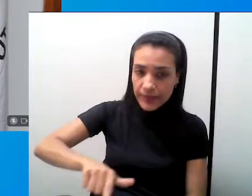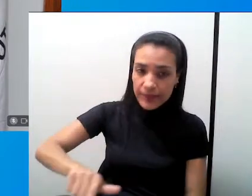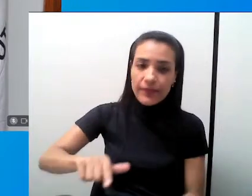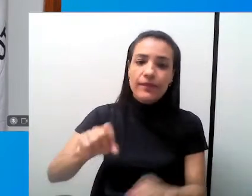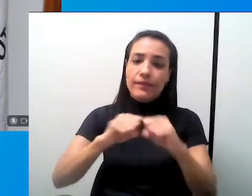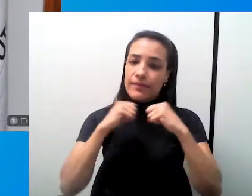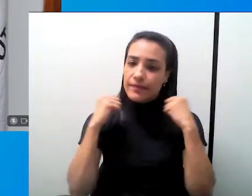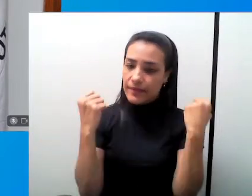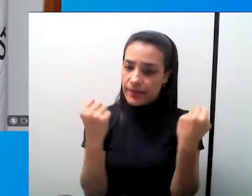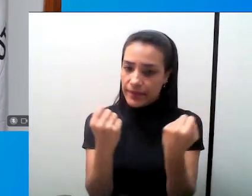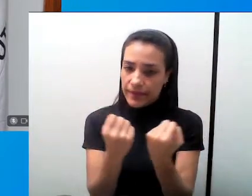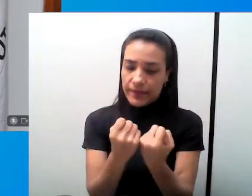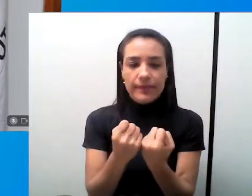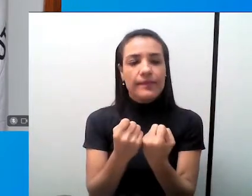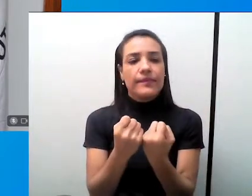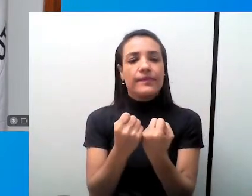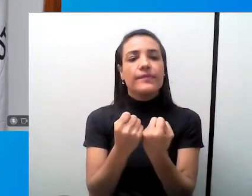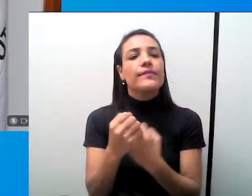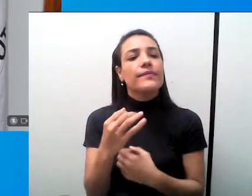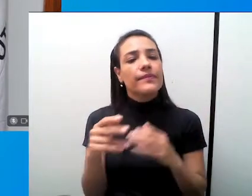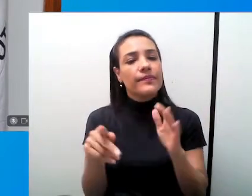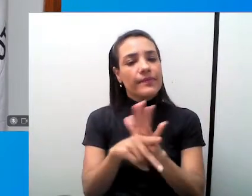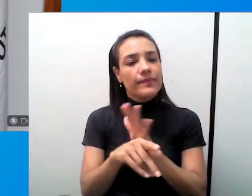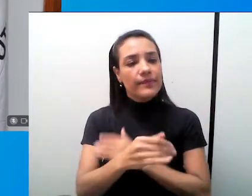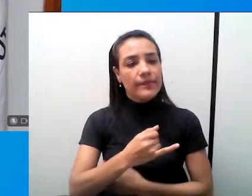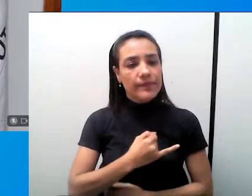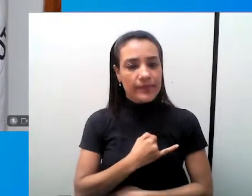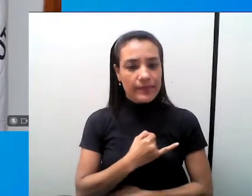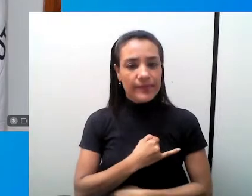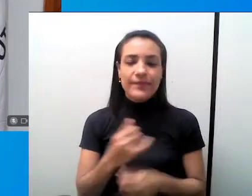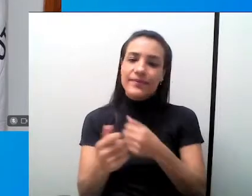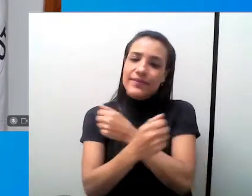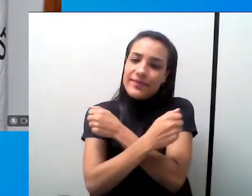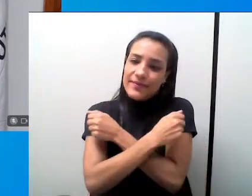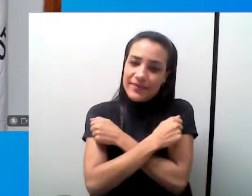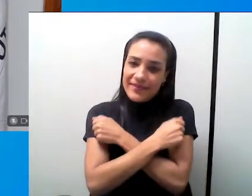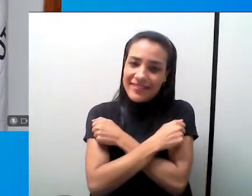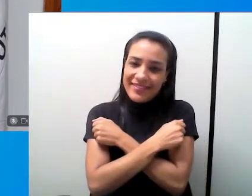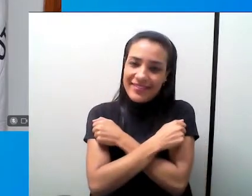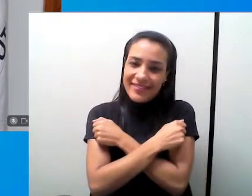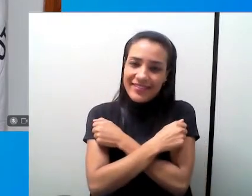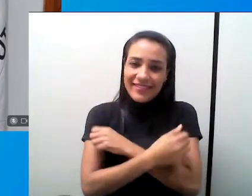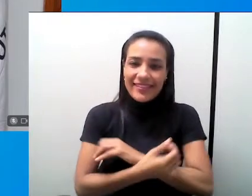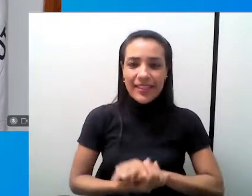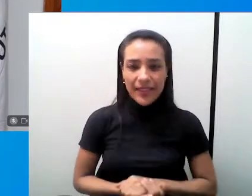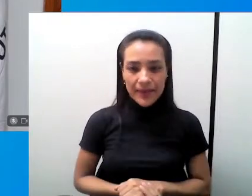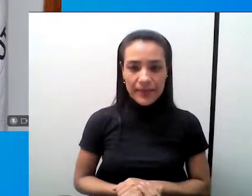de curricularização do Instituto Federal do Acre. Grande abraço.